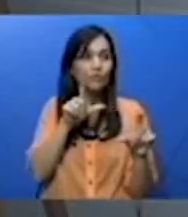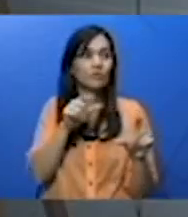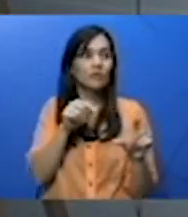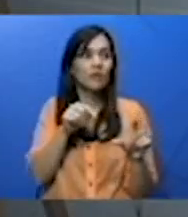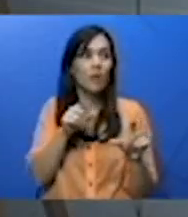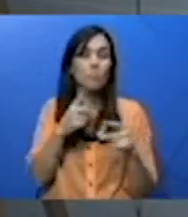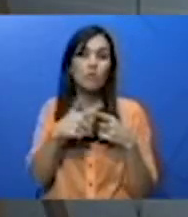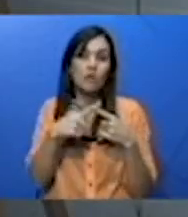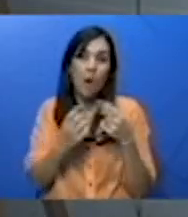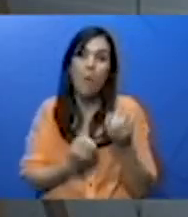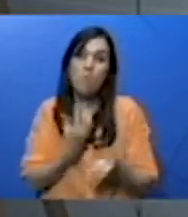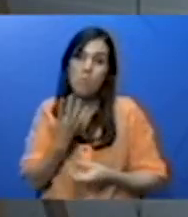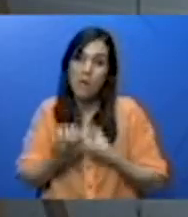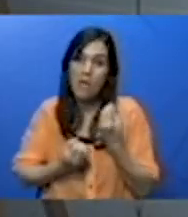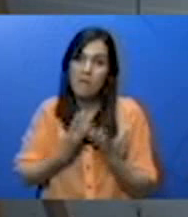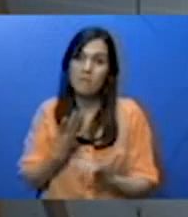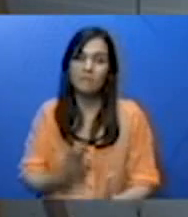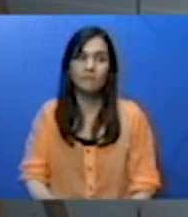poema. Vamos lá.